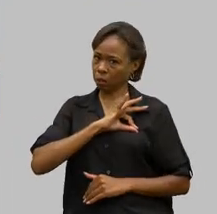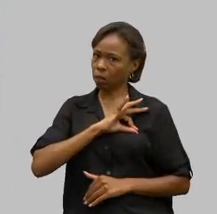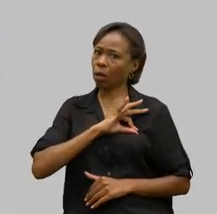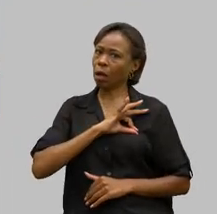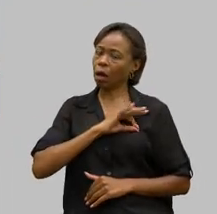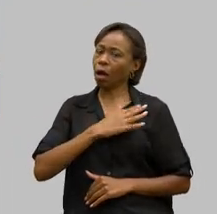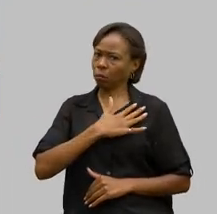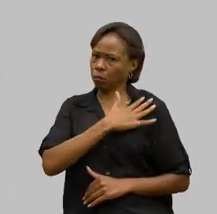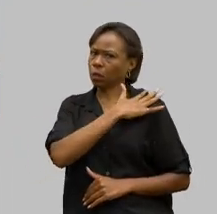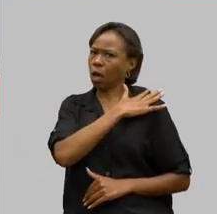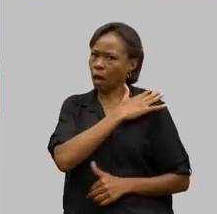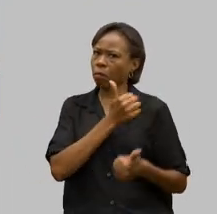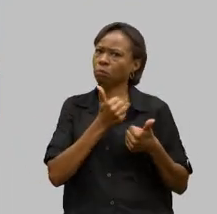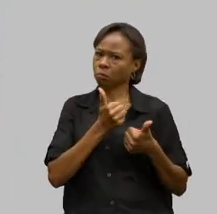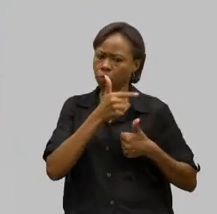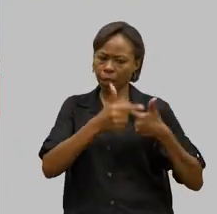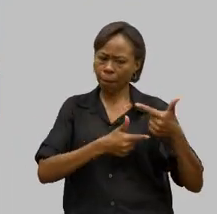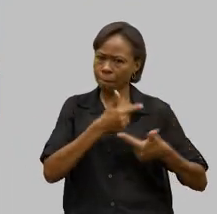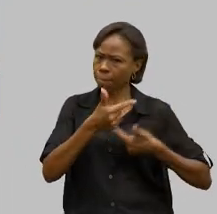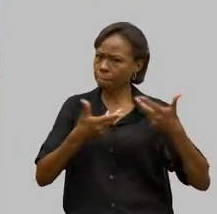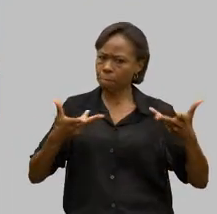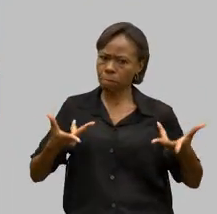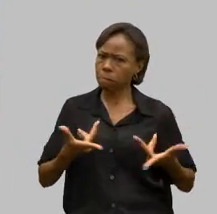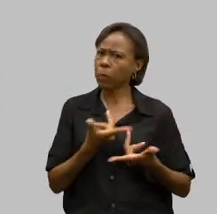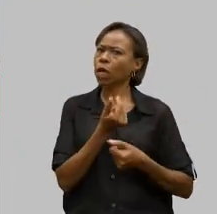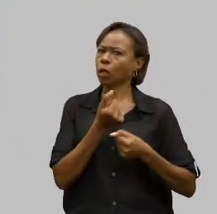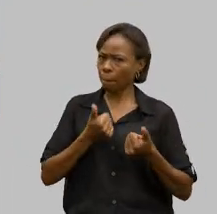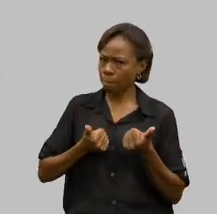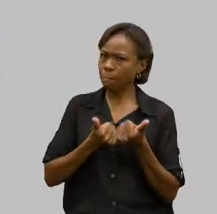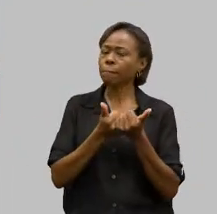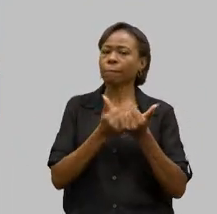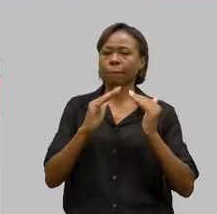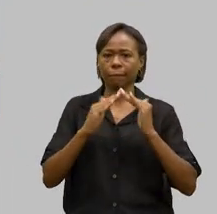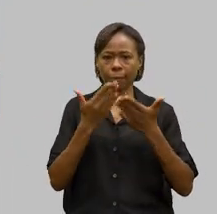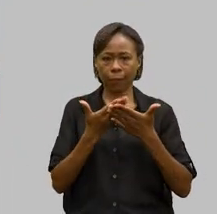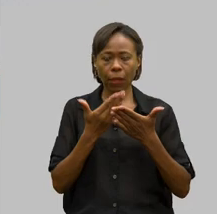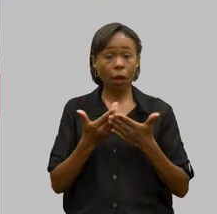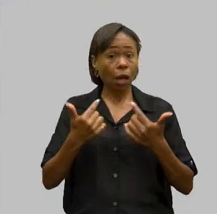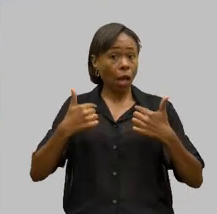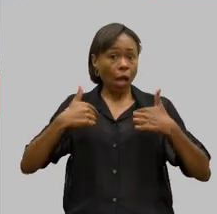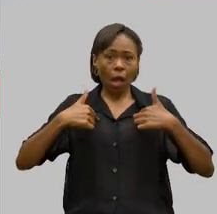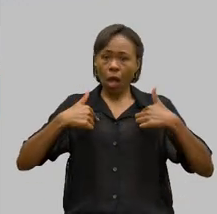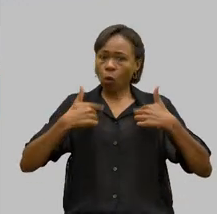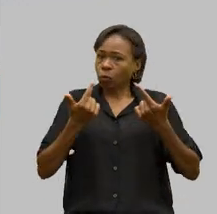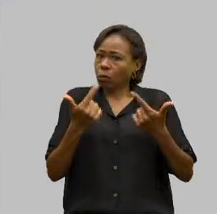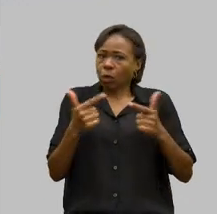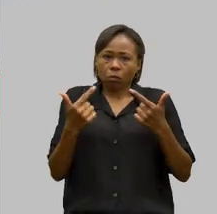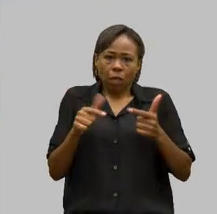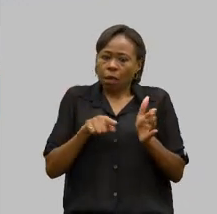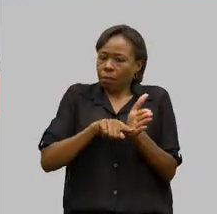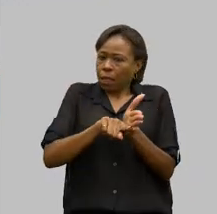já dá um apoio muito grande às nossas escolas. Eu realmente, eu não tenho nenhum estudo ainda que chegou em minha mão